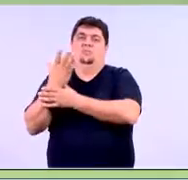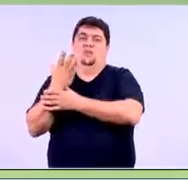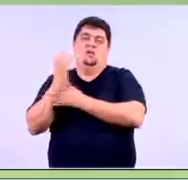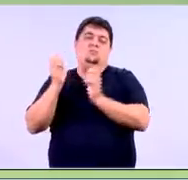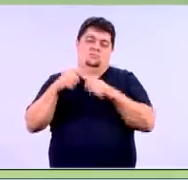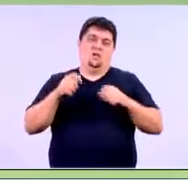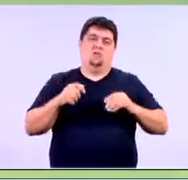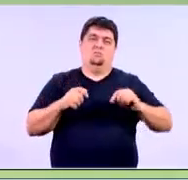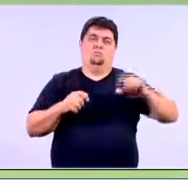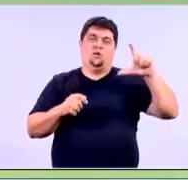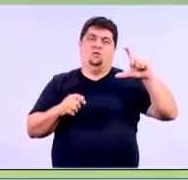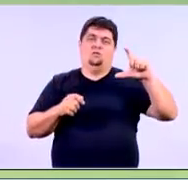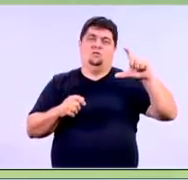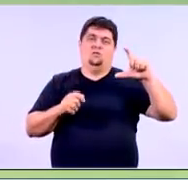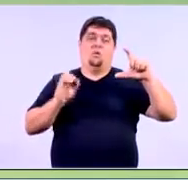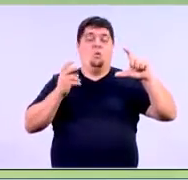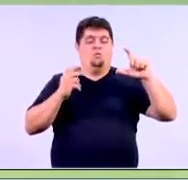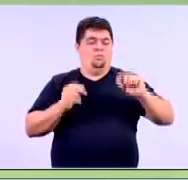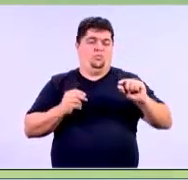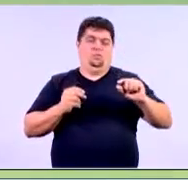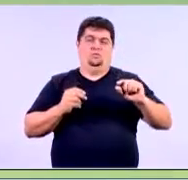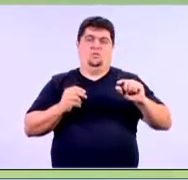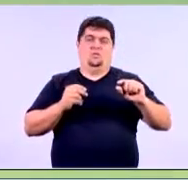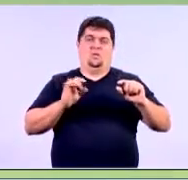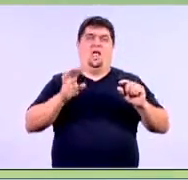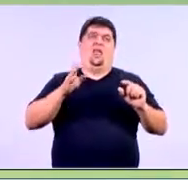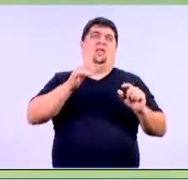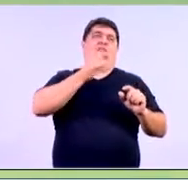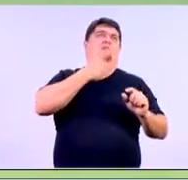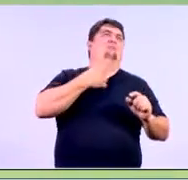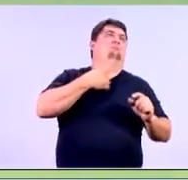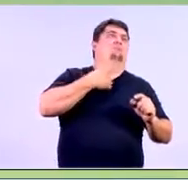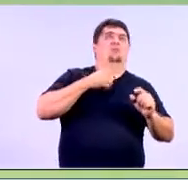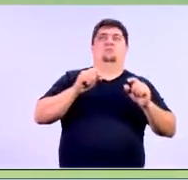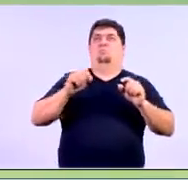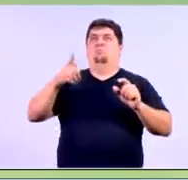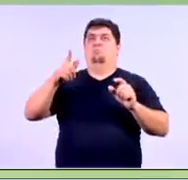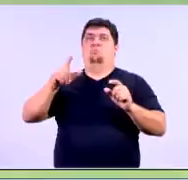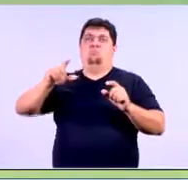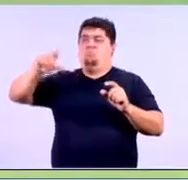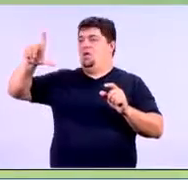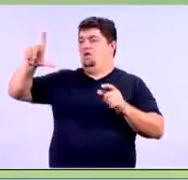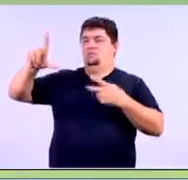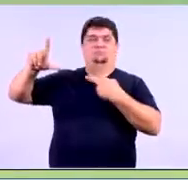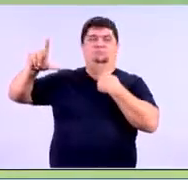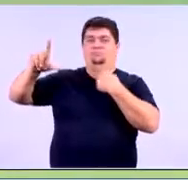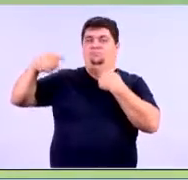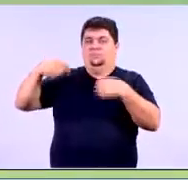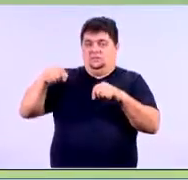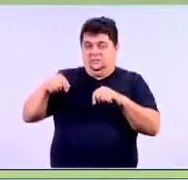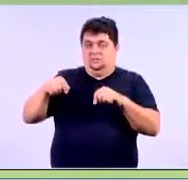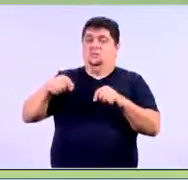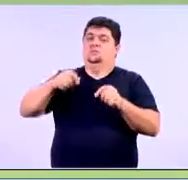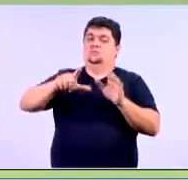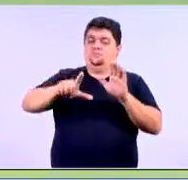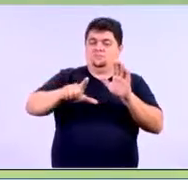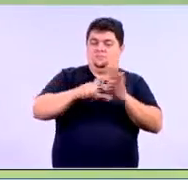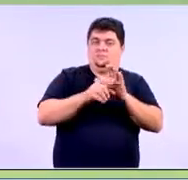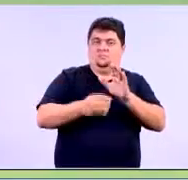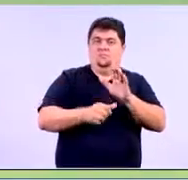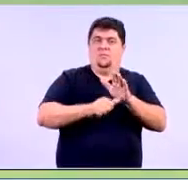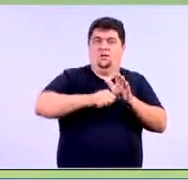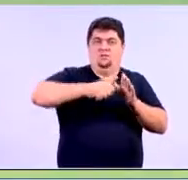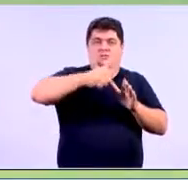Conclusão disso, é imperativo, ou seja, é muito importante que tenha lei para criar ou